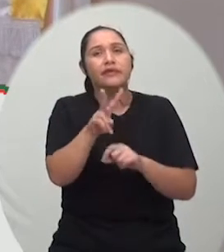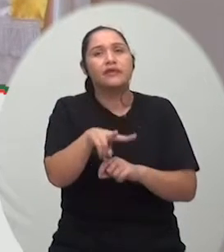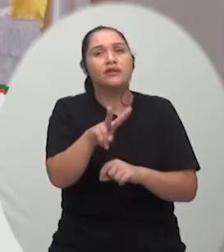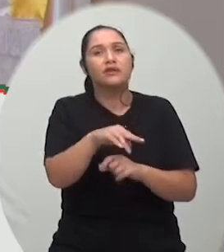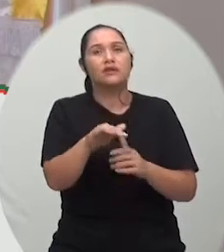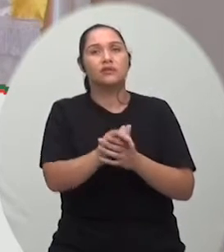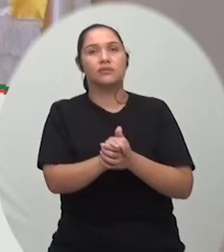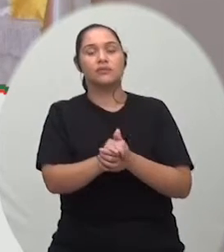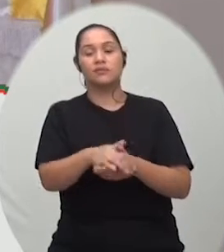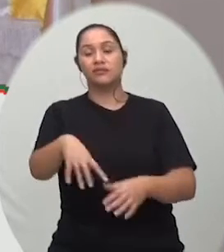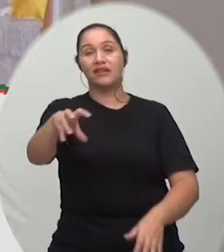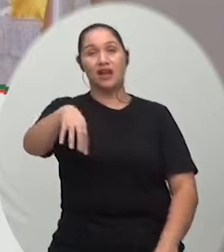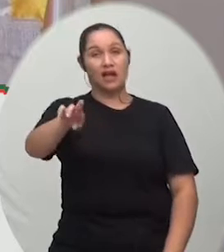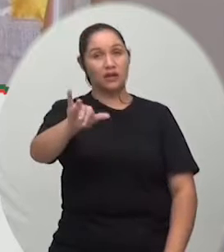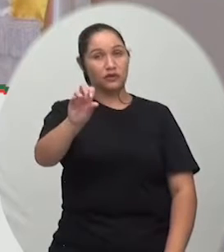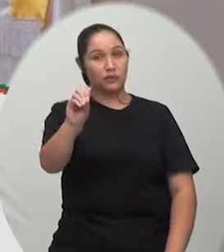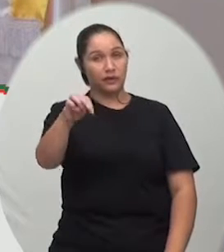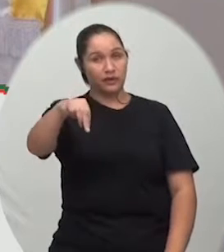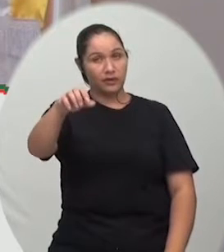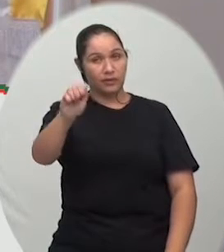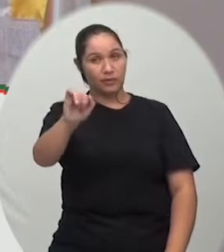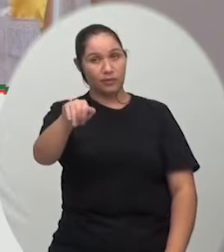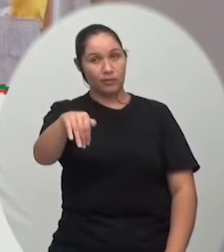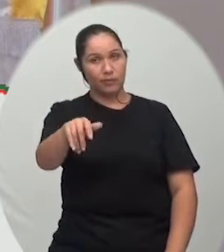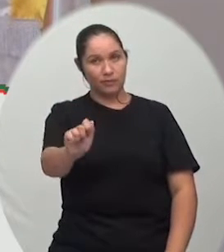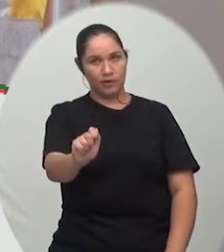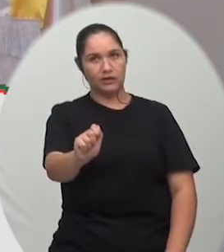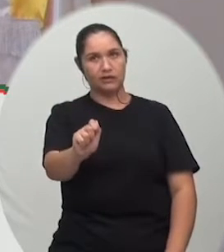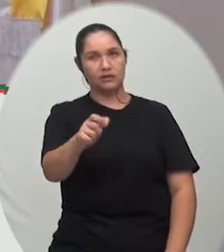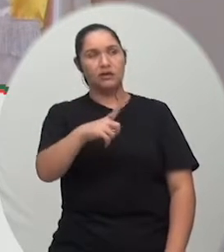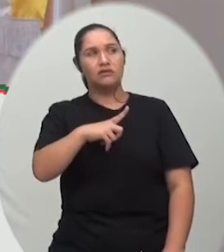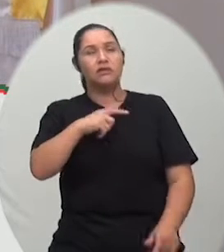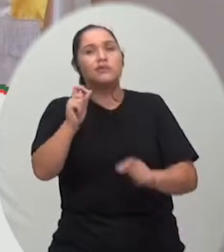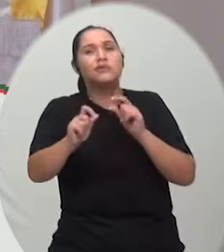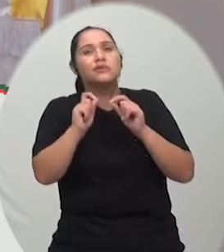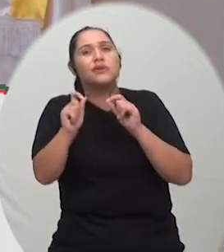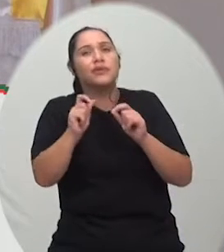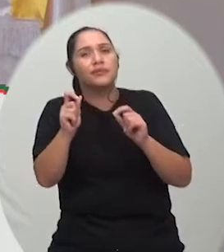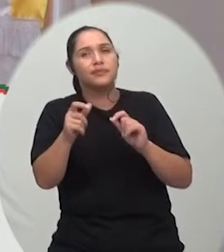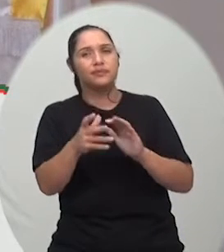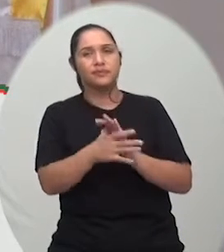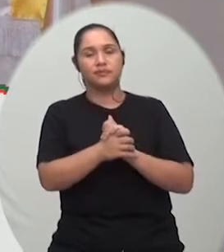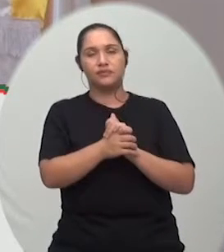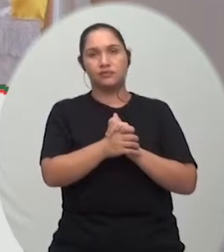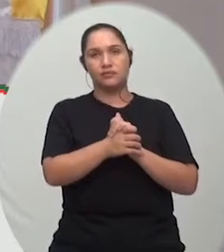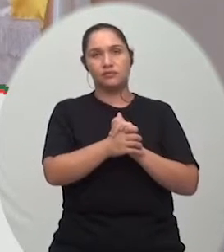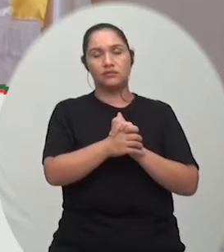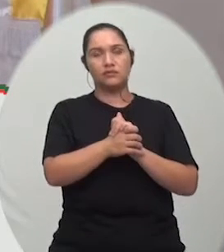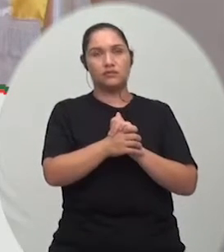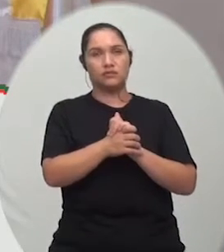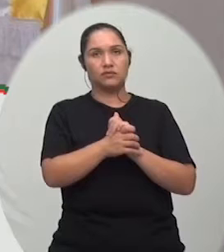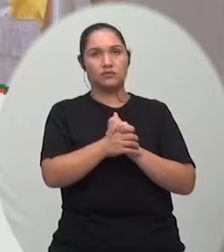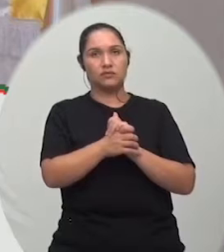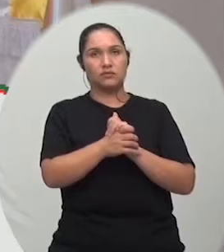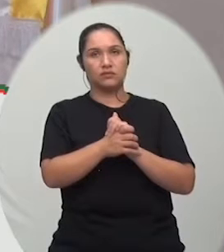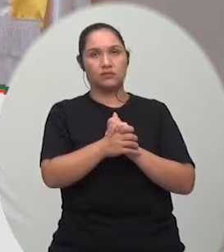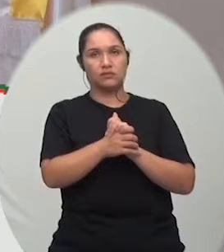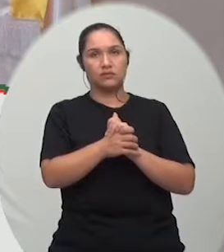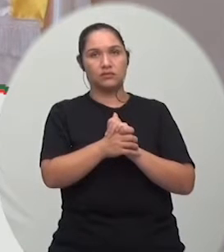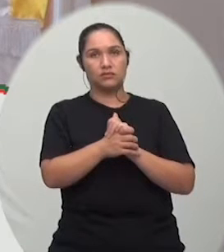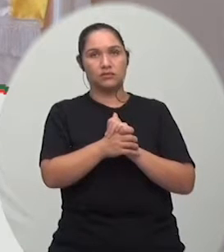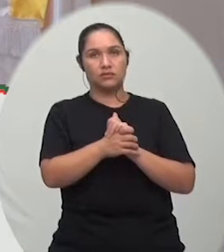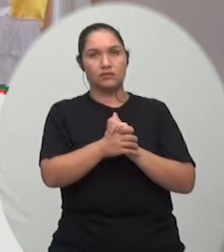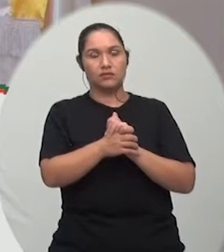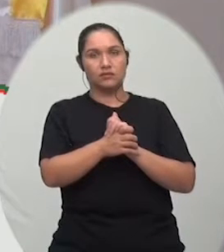O distrito do Rio Maina, nós temos uma intendência que ela, se não é